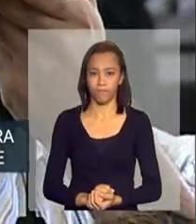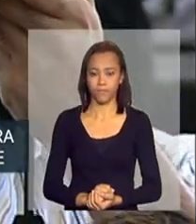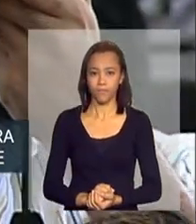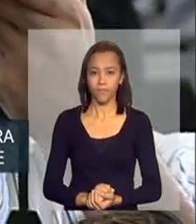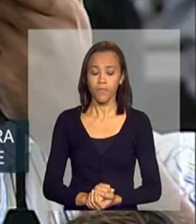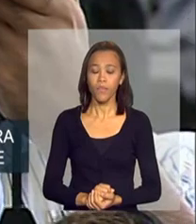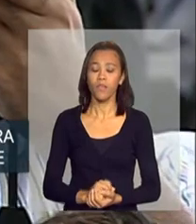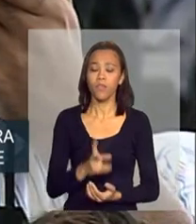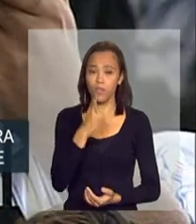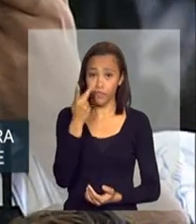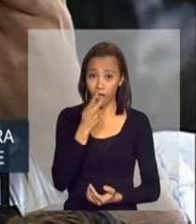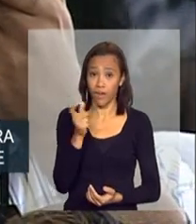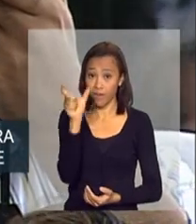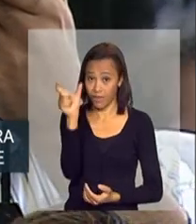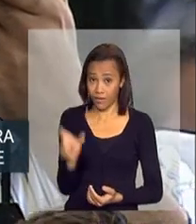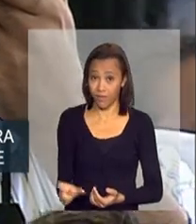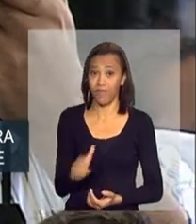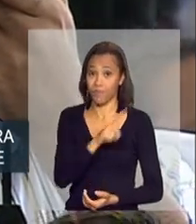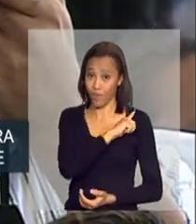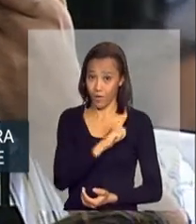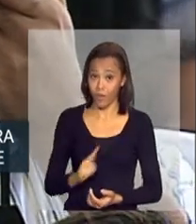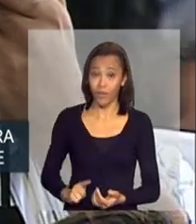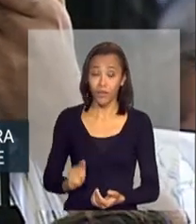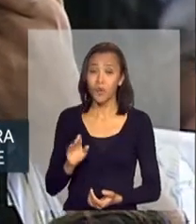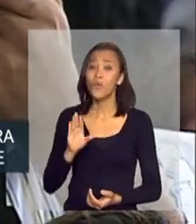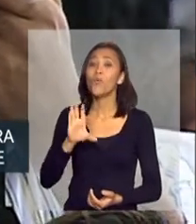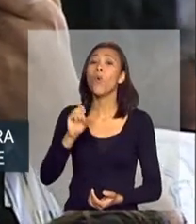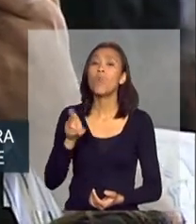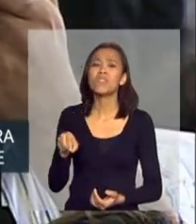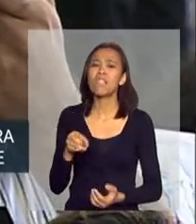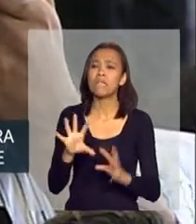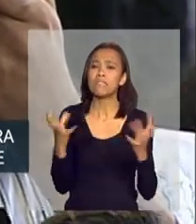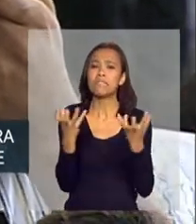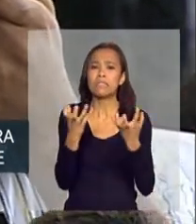E dizer a ele, eu perguntei a ele, como é que está a seca,